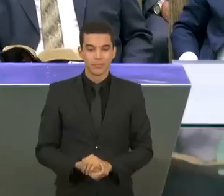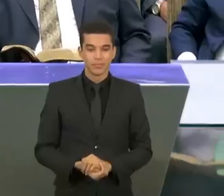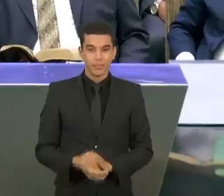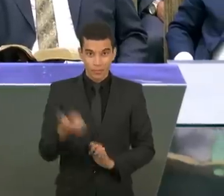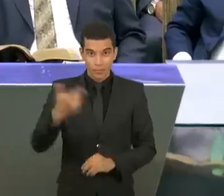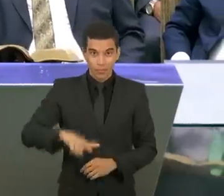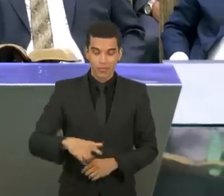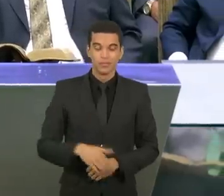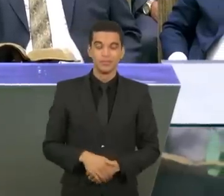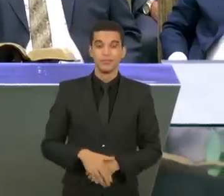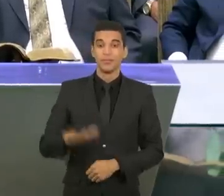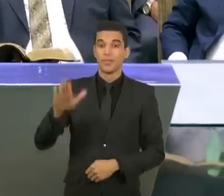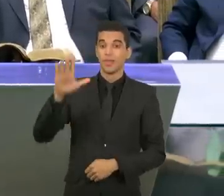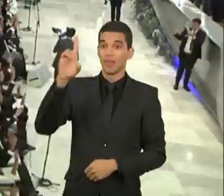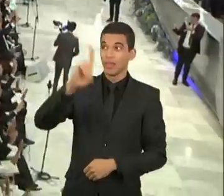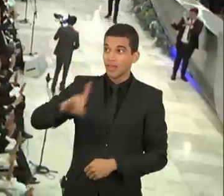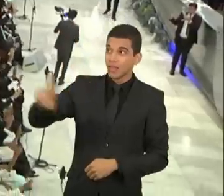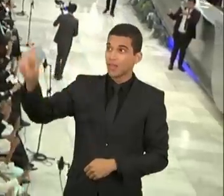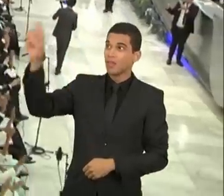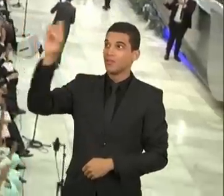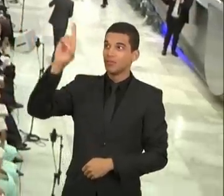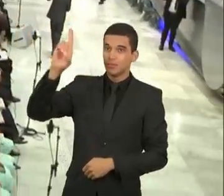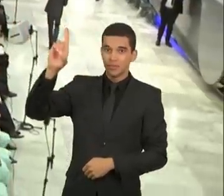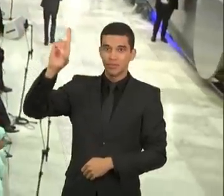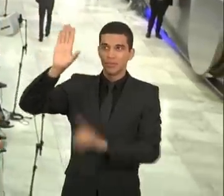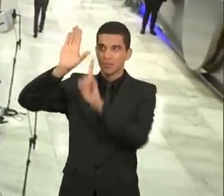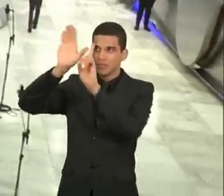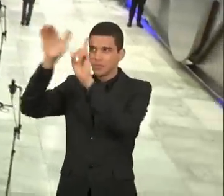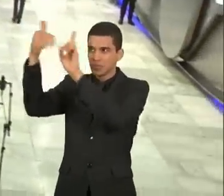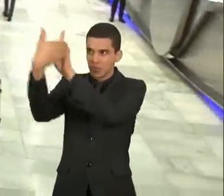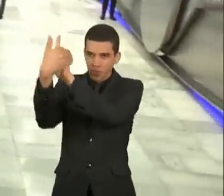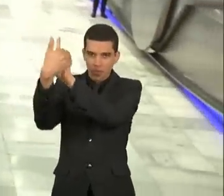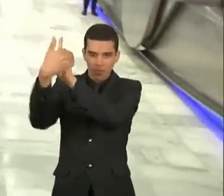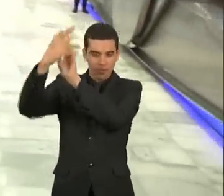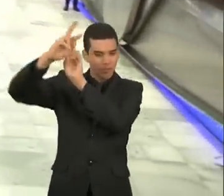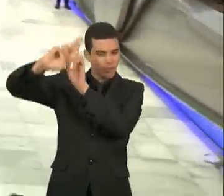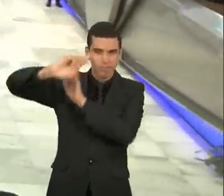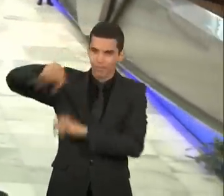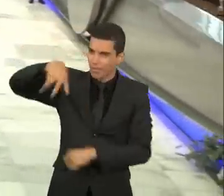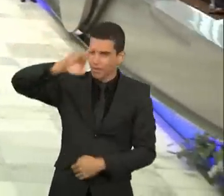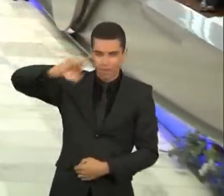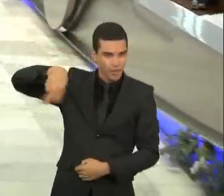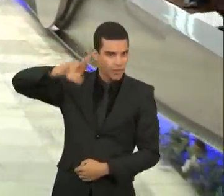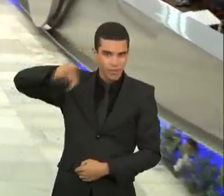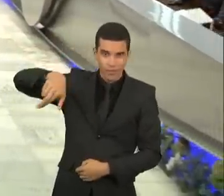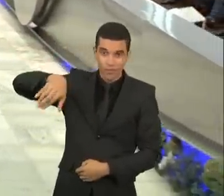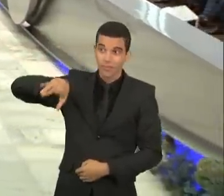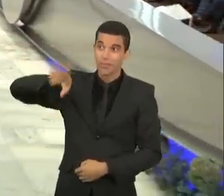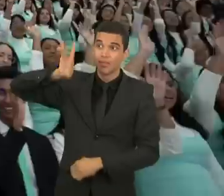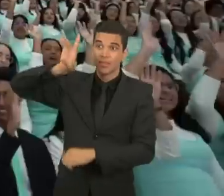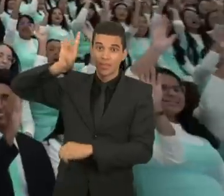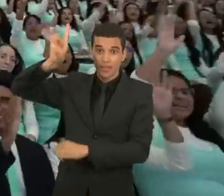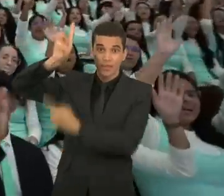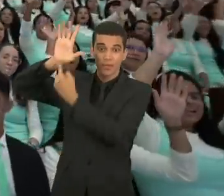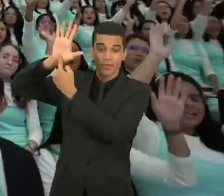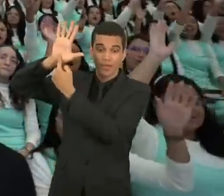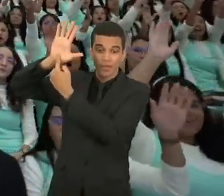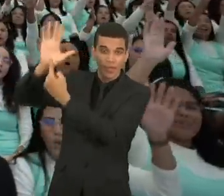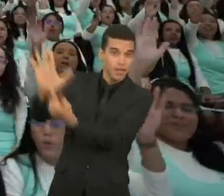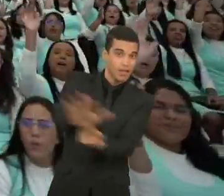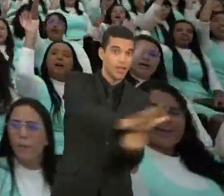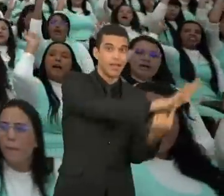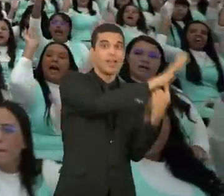Um, dois, três. Deus não é um Deus escondido. Ele se